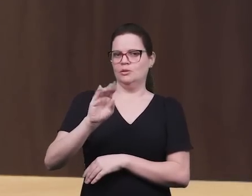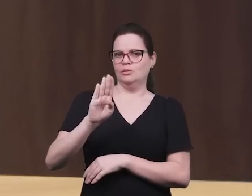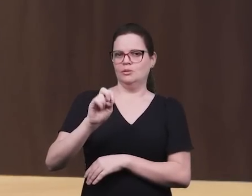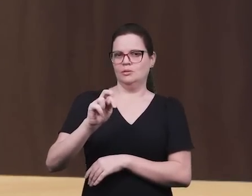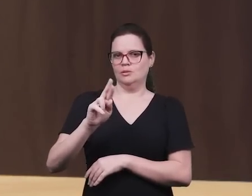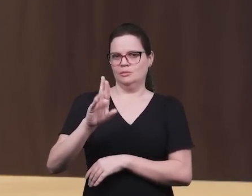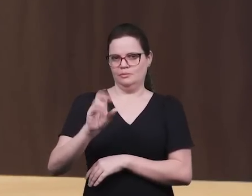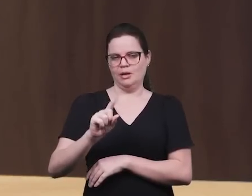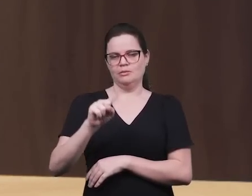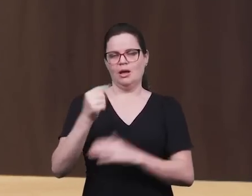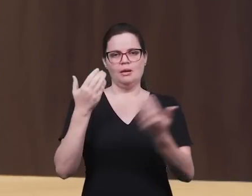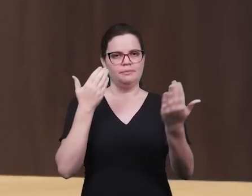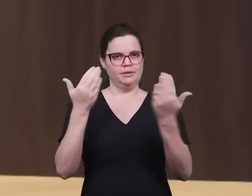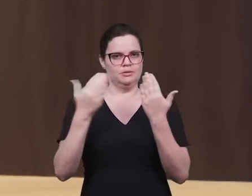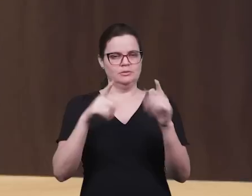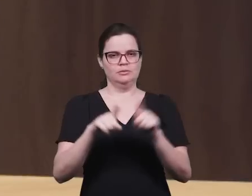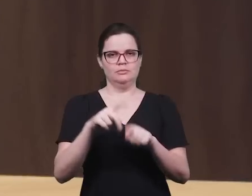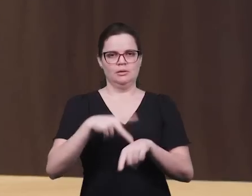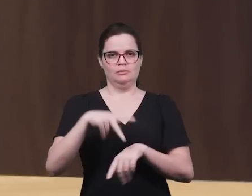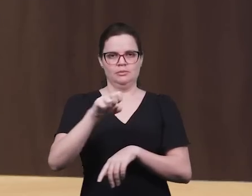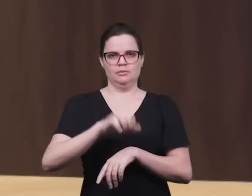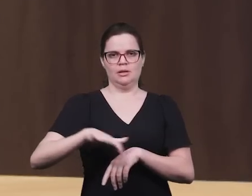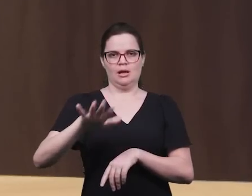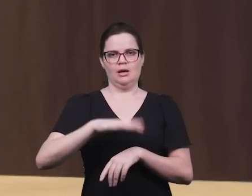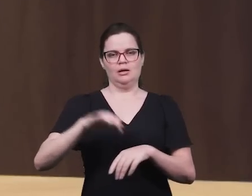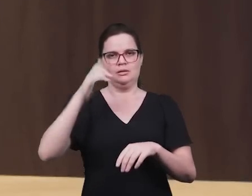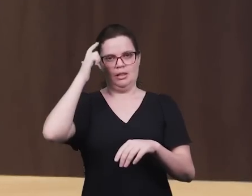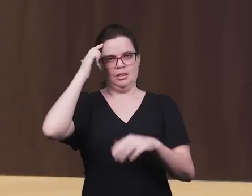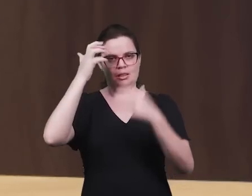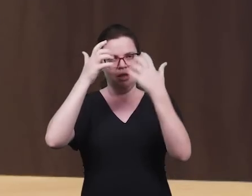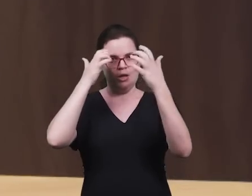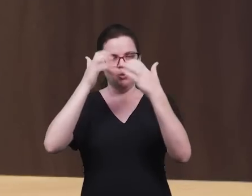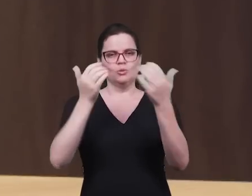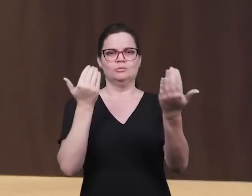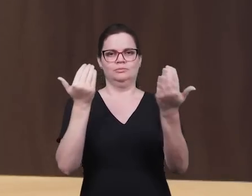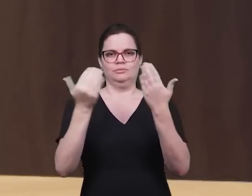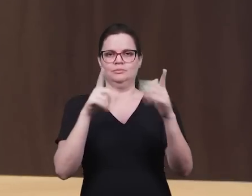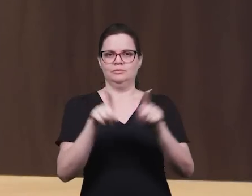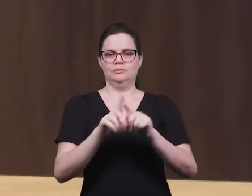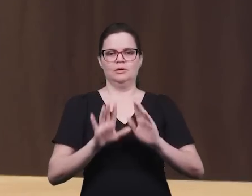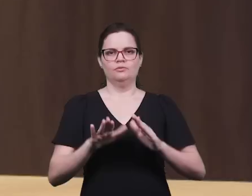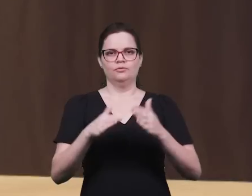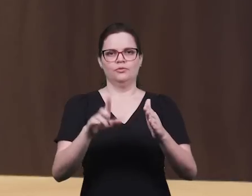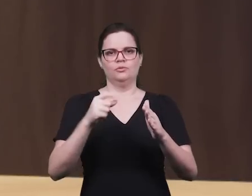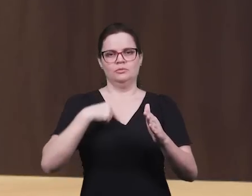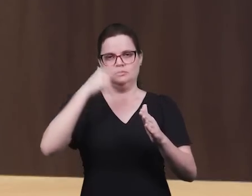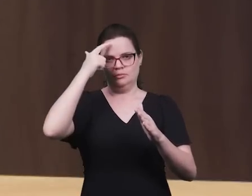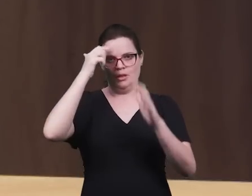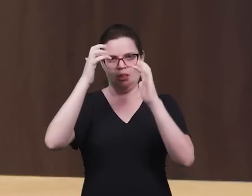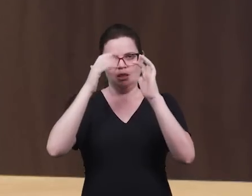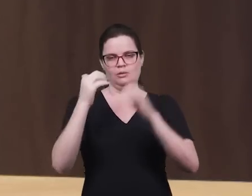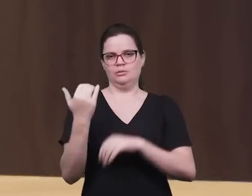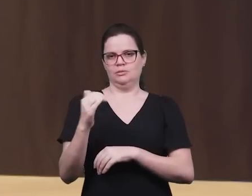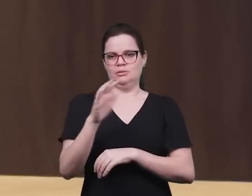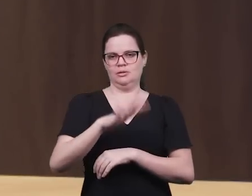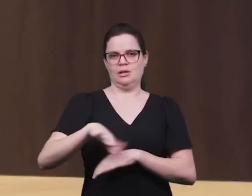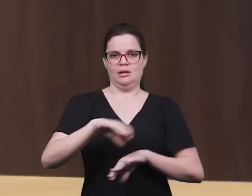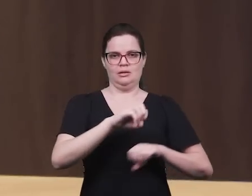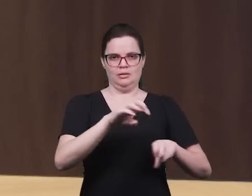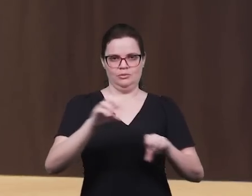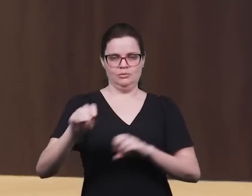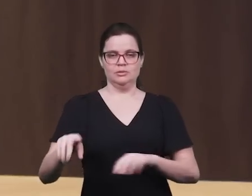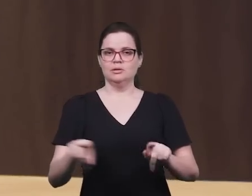Mendes, psicólogo, pós-graduado em neuropsicologia, com ênfase na neurociência da